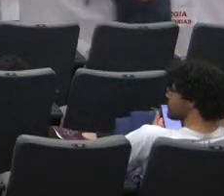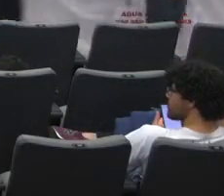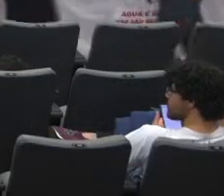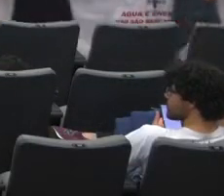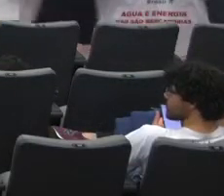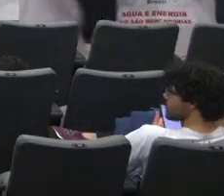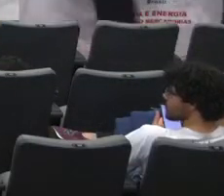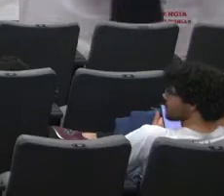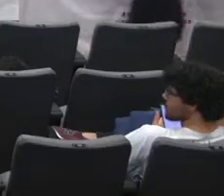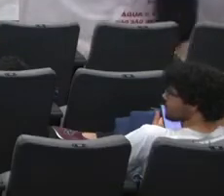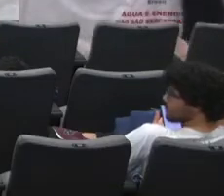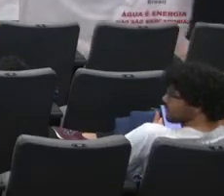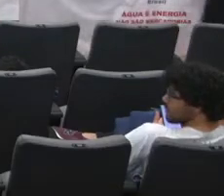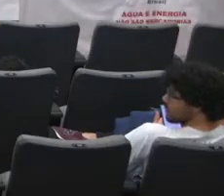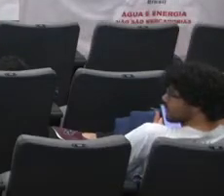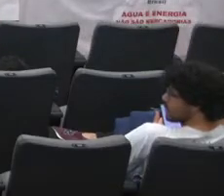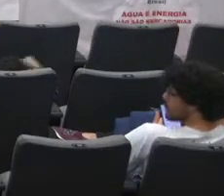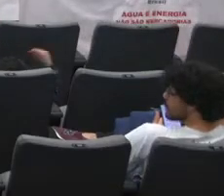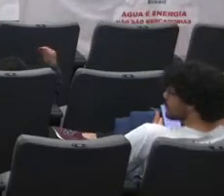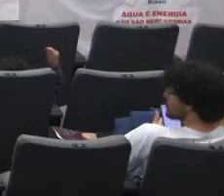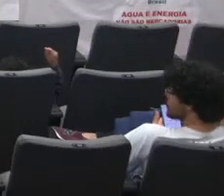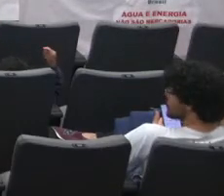E aí